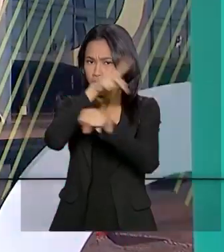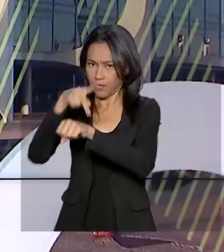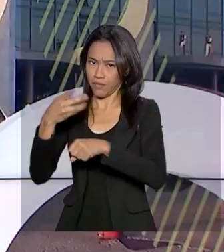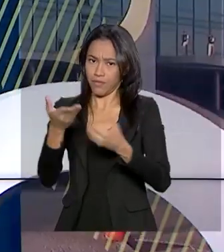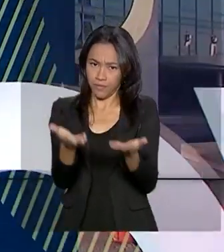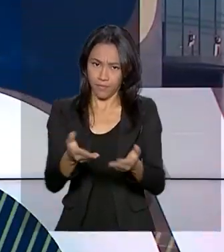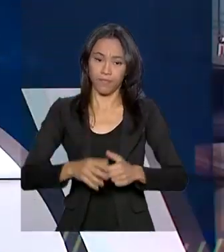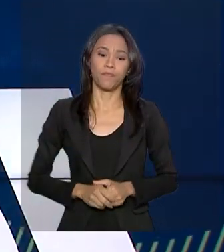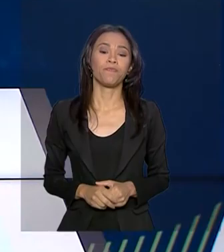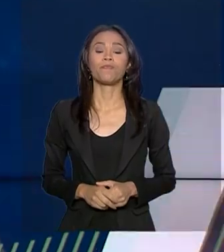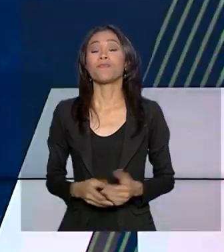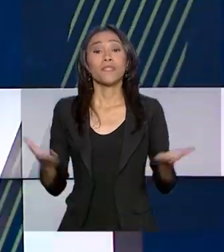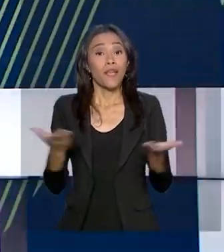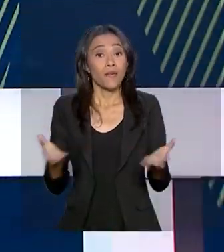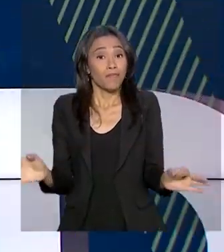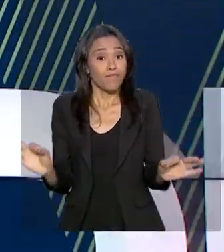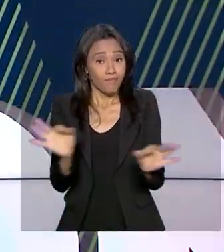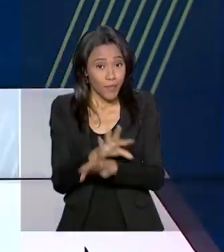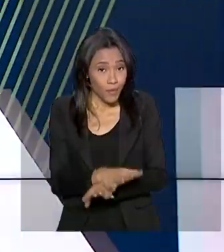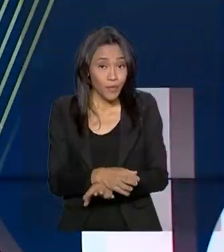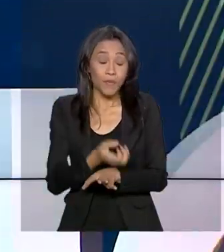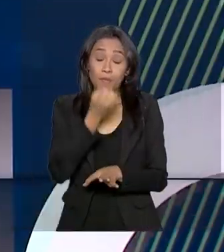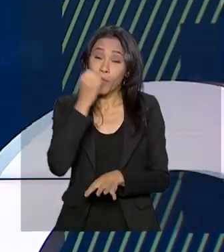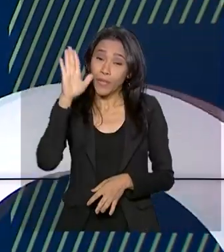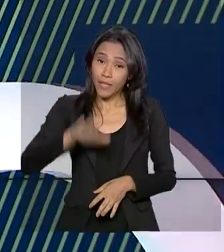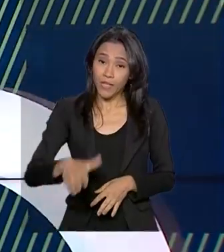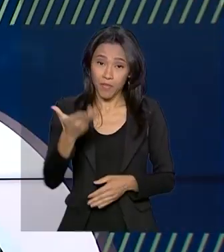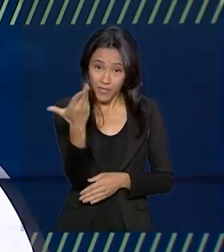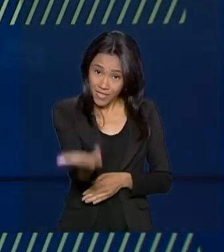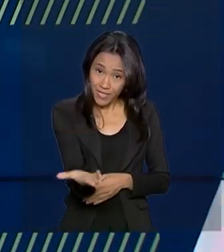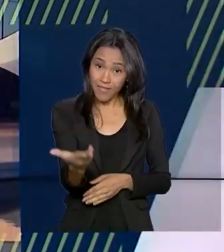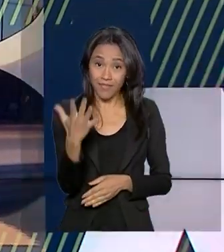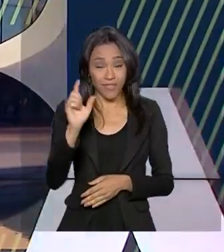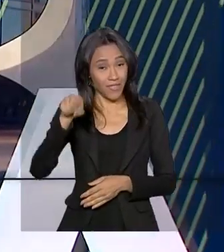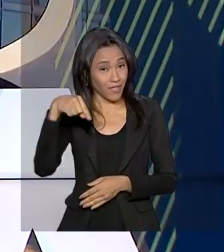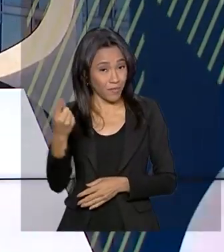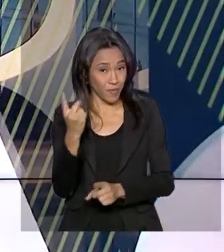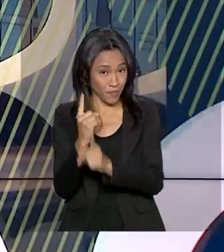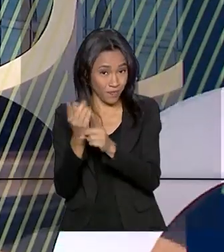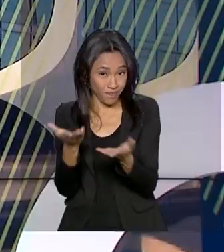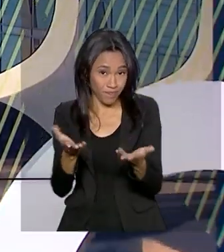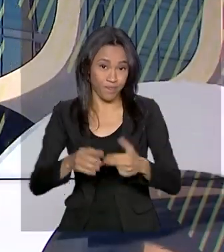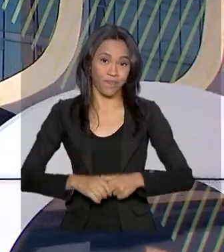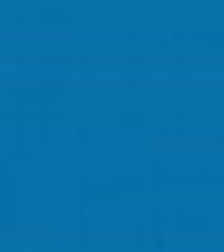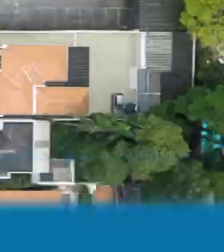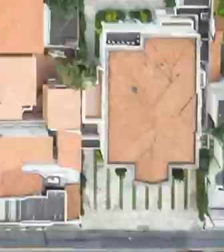E o Governo Agora fica por aqui. Uma boa tarde para você e até a próxima edição.